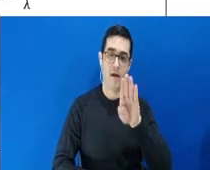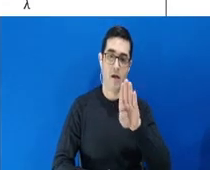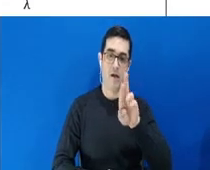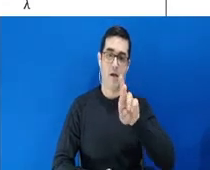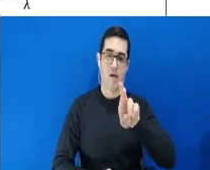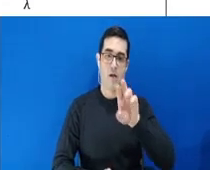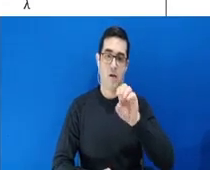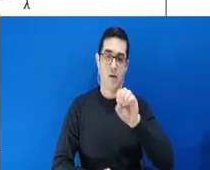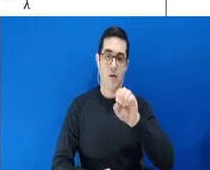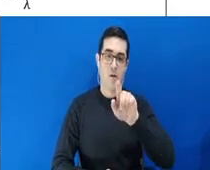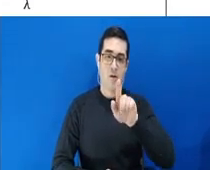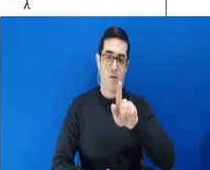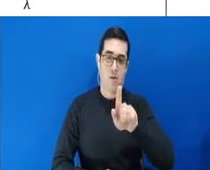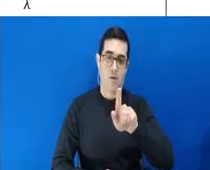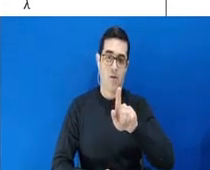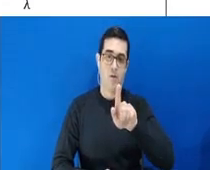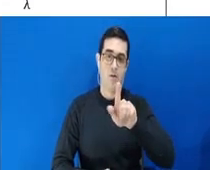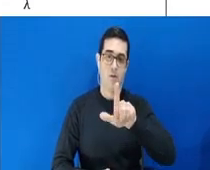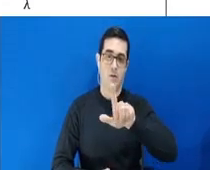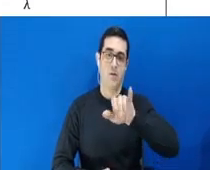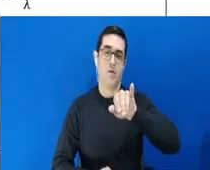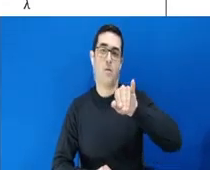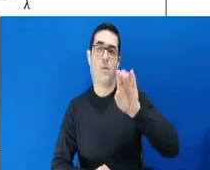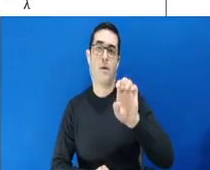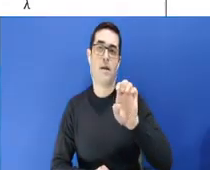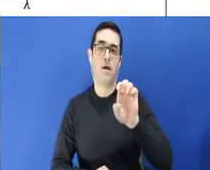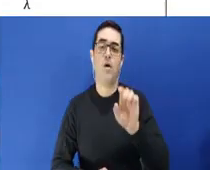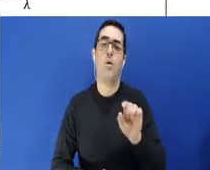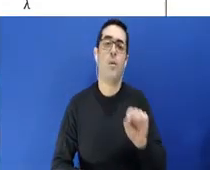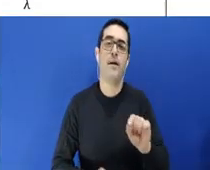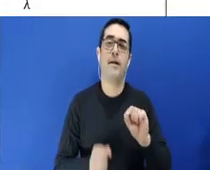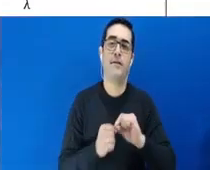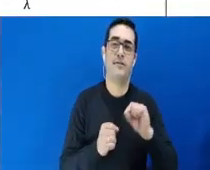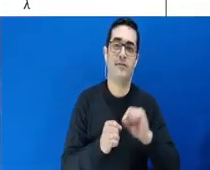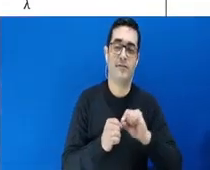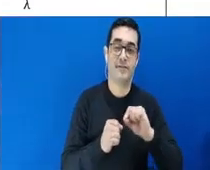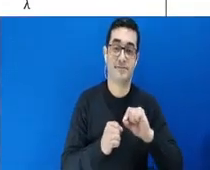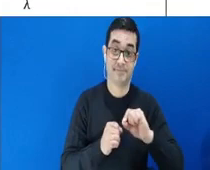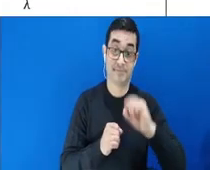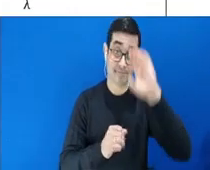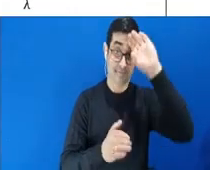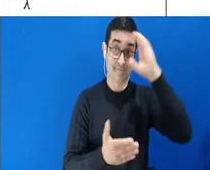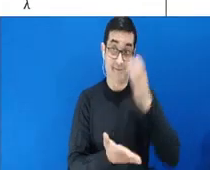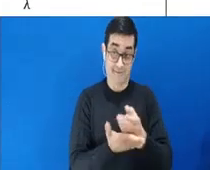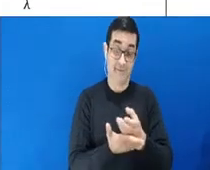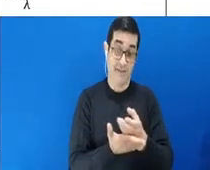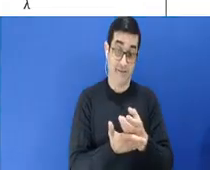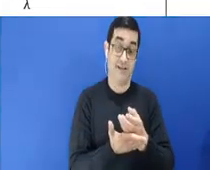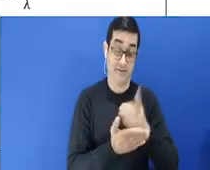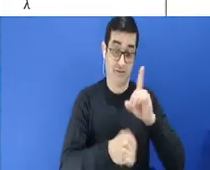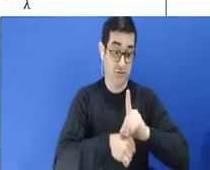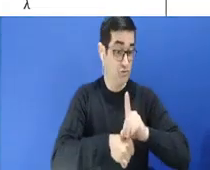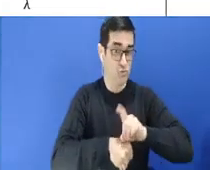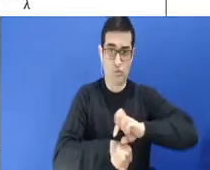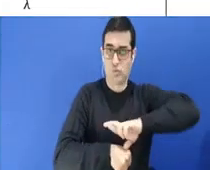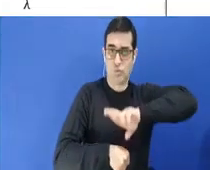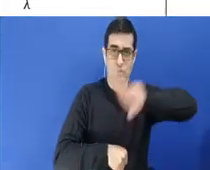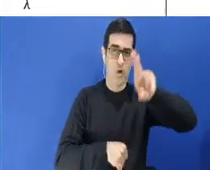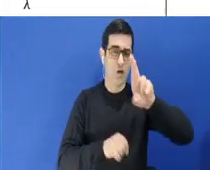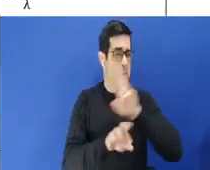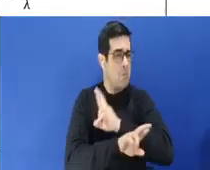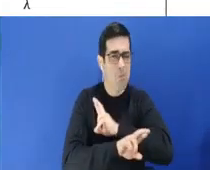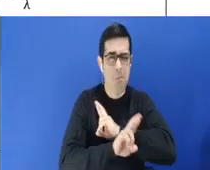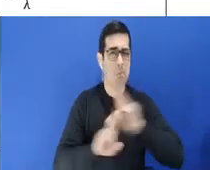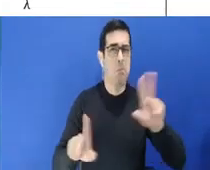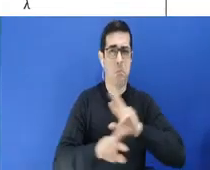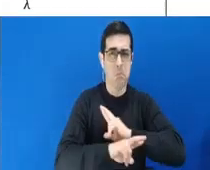que ele faz? Em sua tese de doutorado ele defende uma coisa absurda. O que ele diz? Que